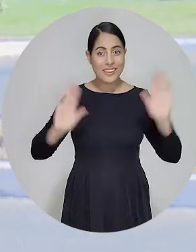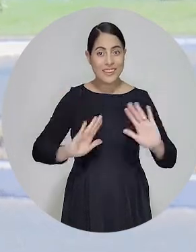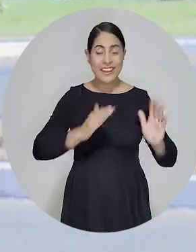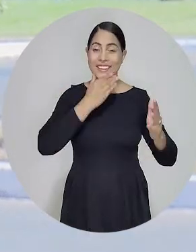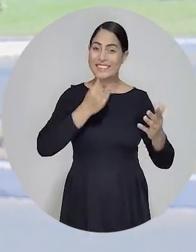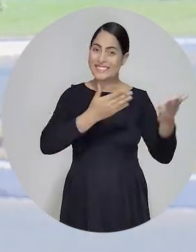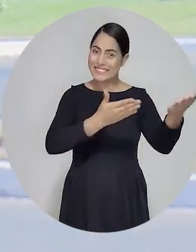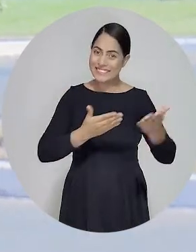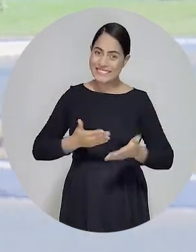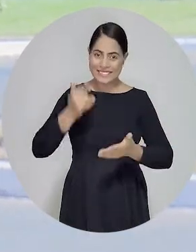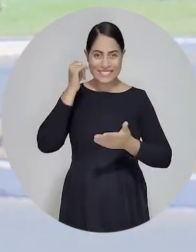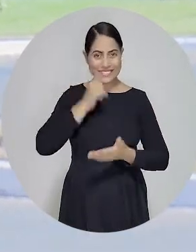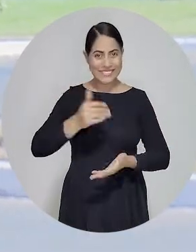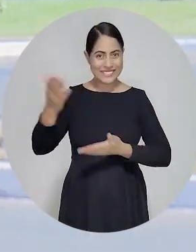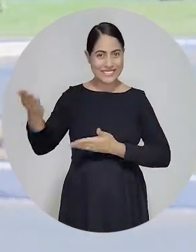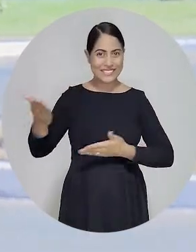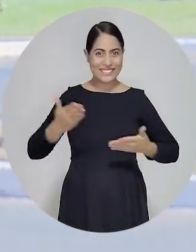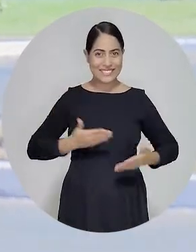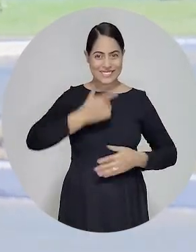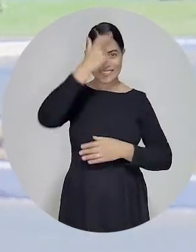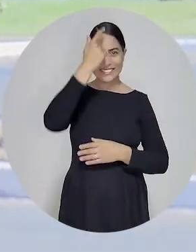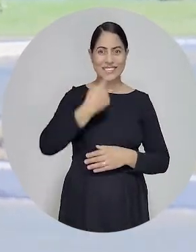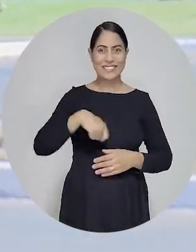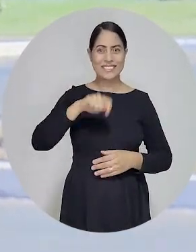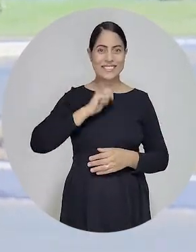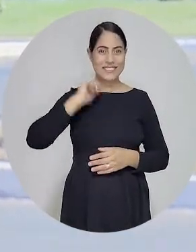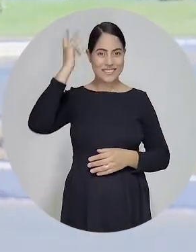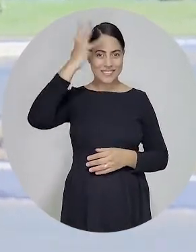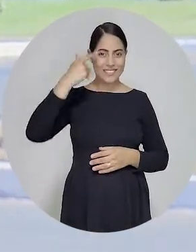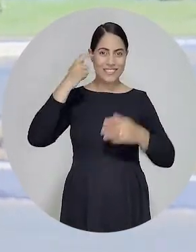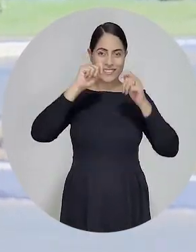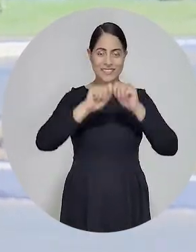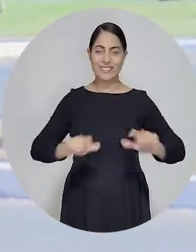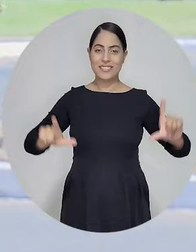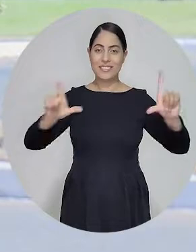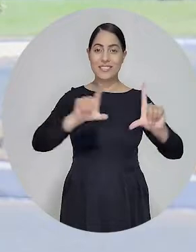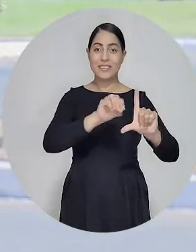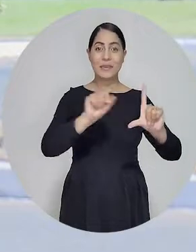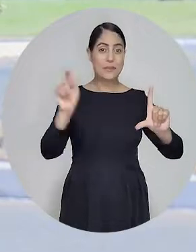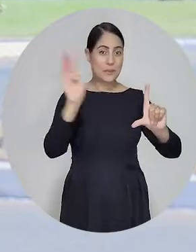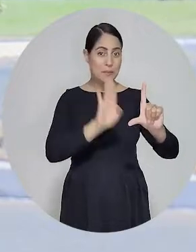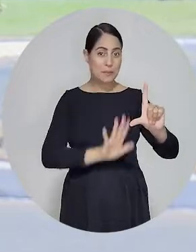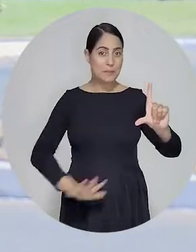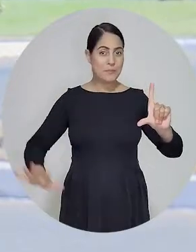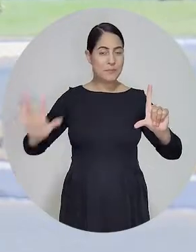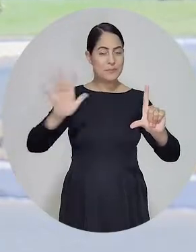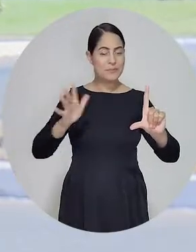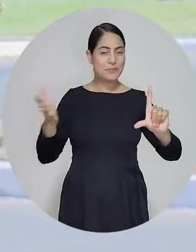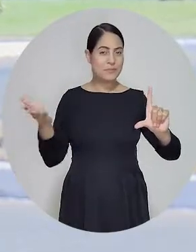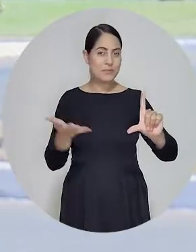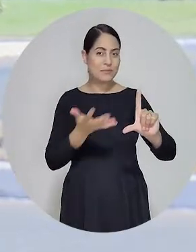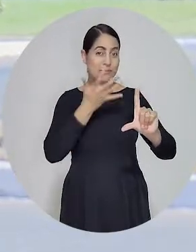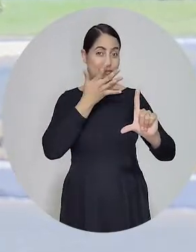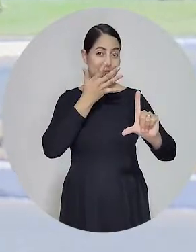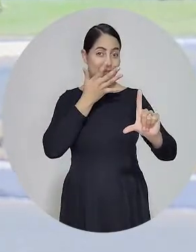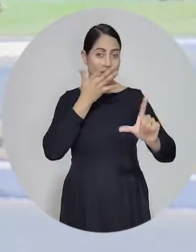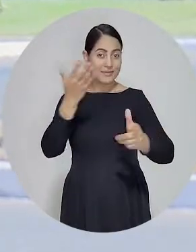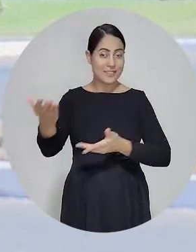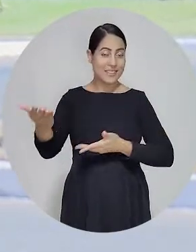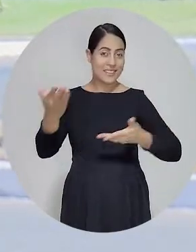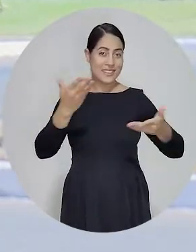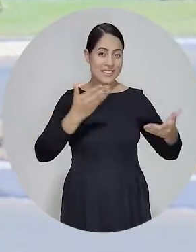Olá, seja bem-vindo, seja bem-vinda. Eu sou Mariana Xavier e esse é o programa OAB Nacional. A partir de agora, você é o